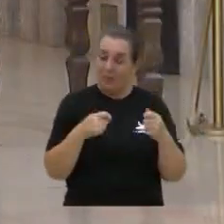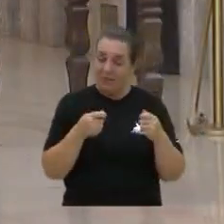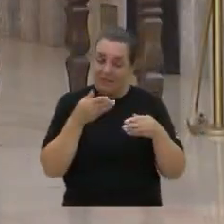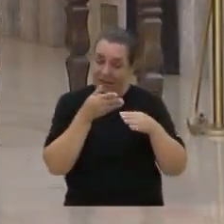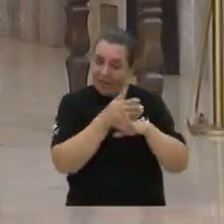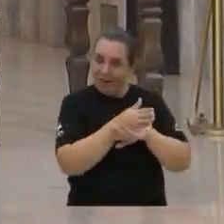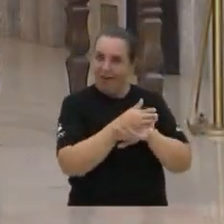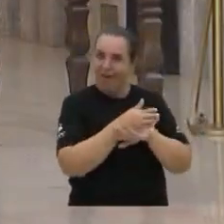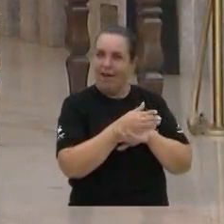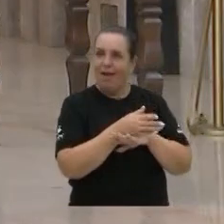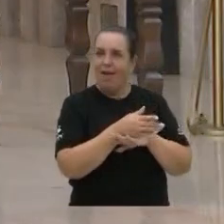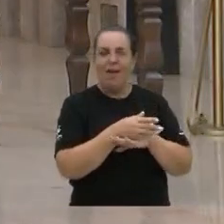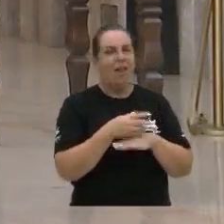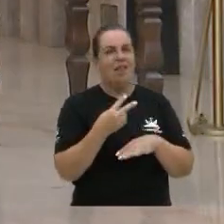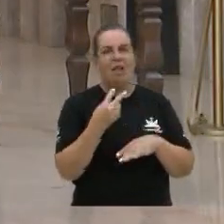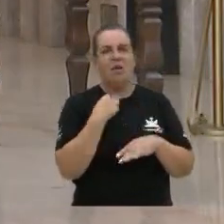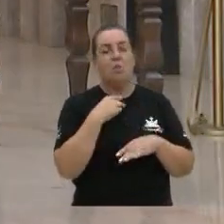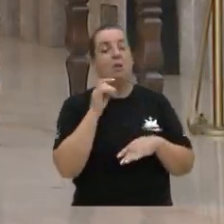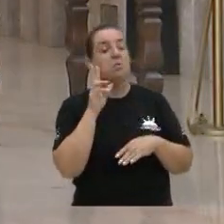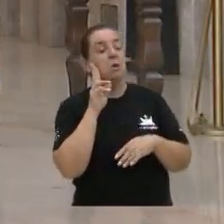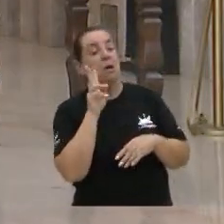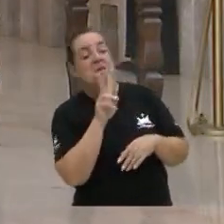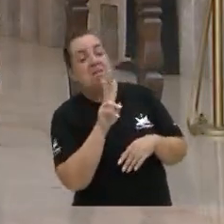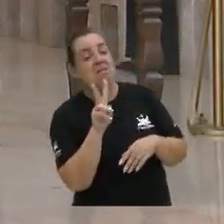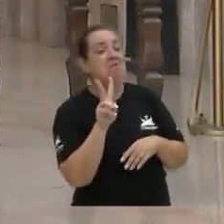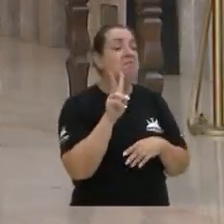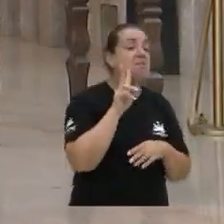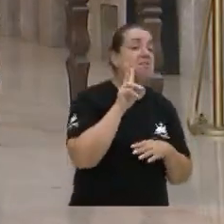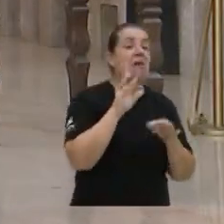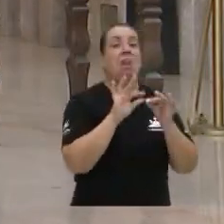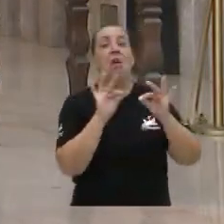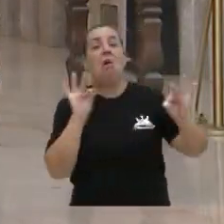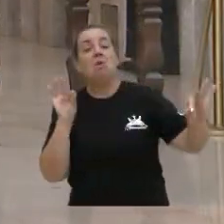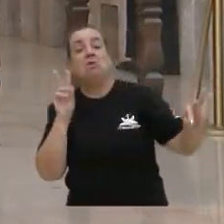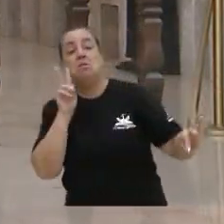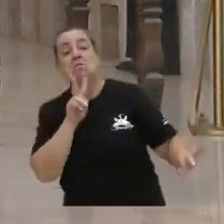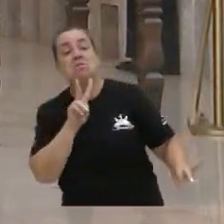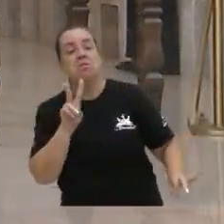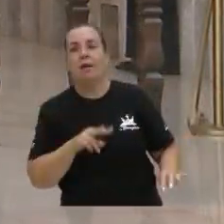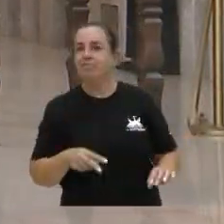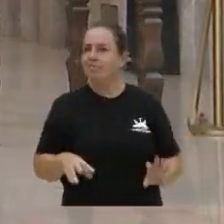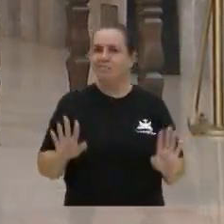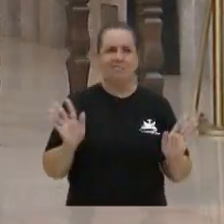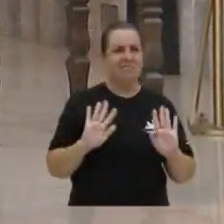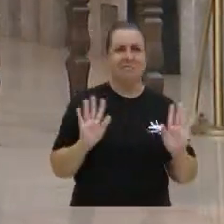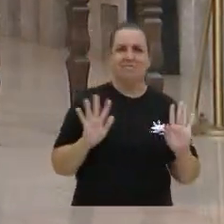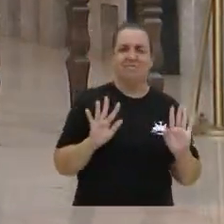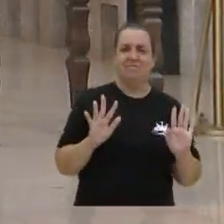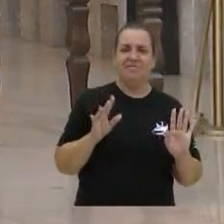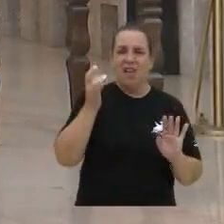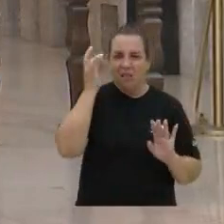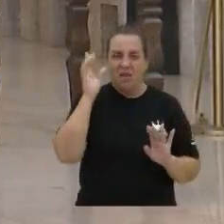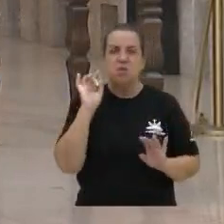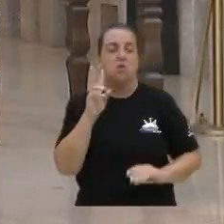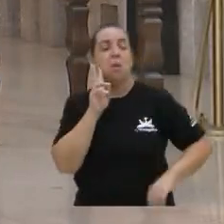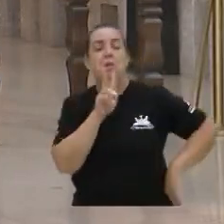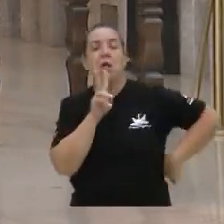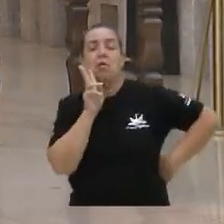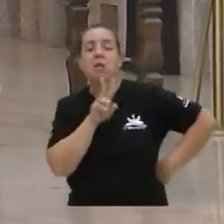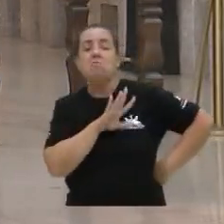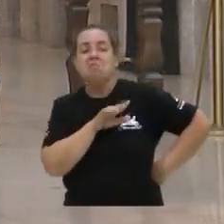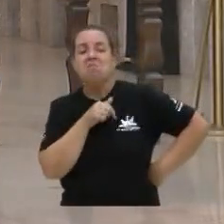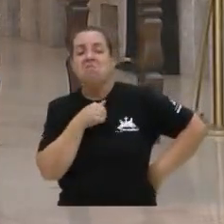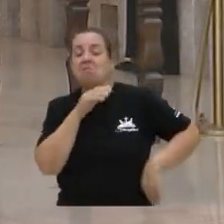entrar, não dá para ser espectador. E veja, porque é fácil sermos espectadores. Eu creio